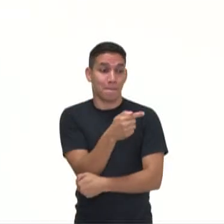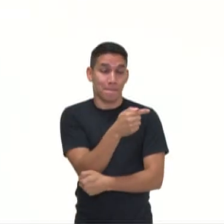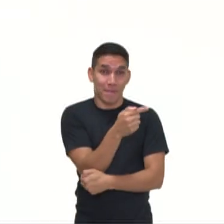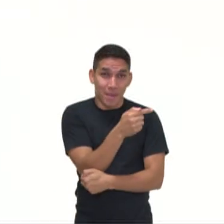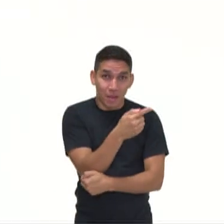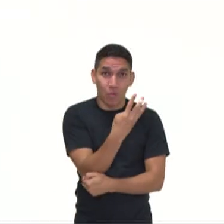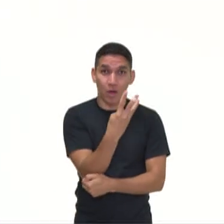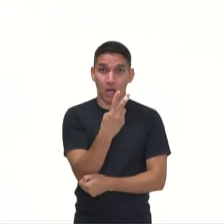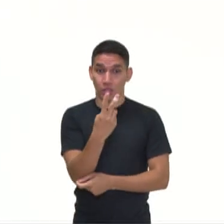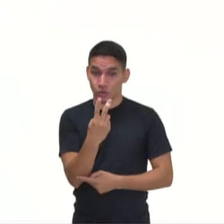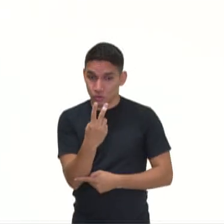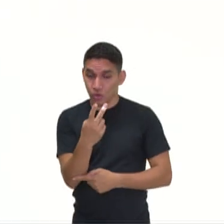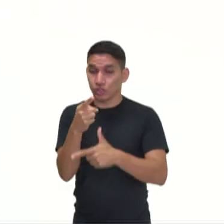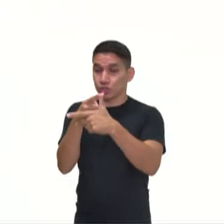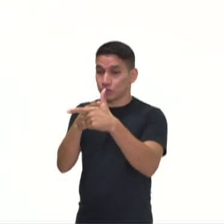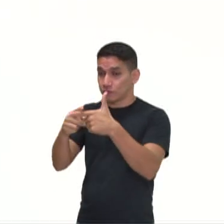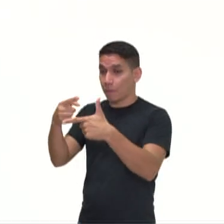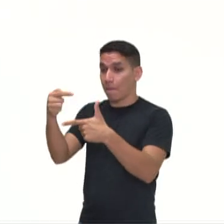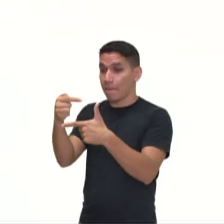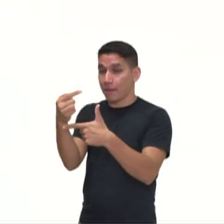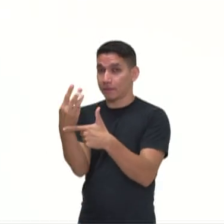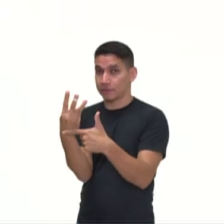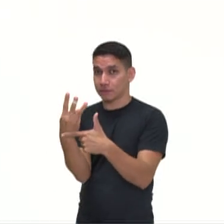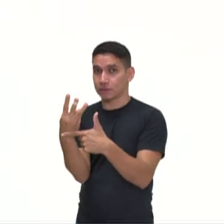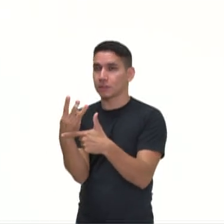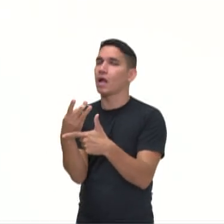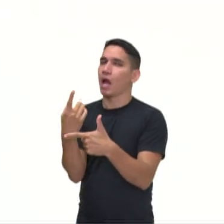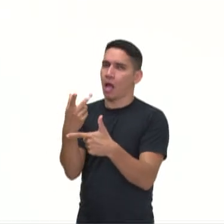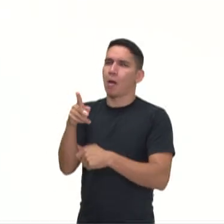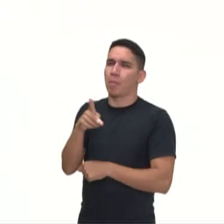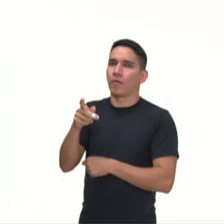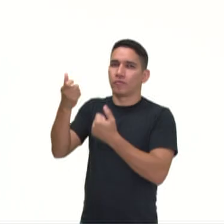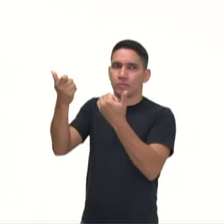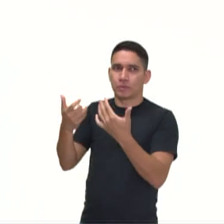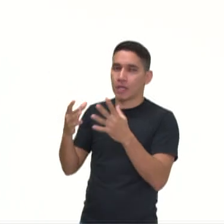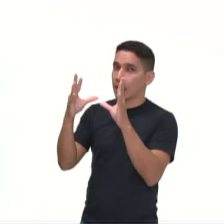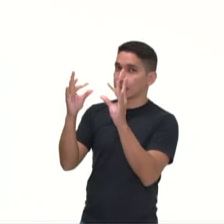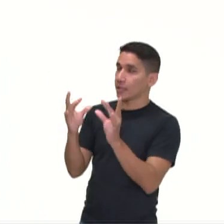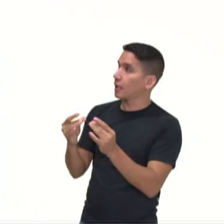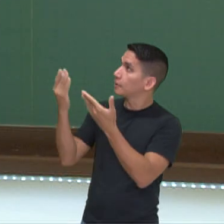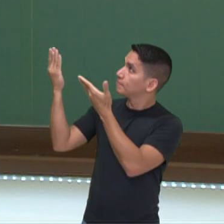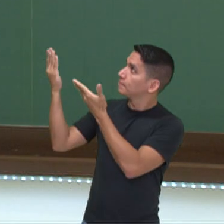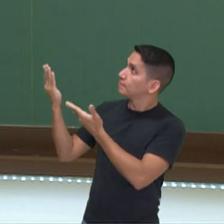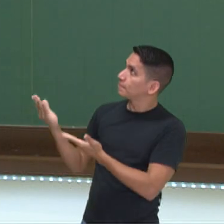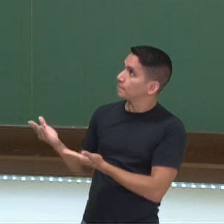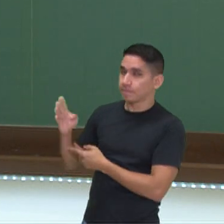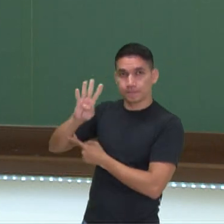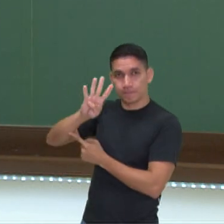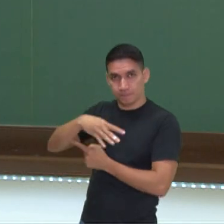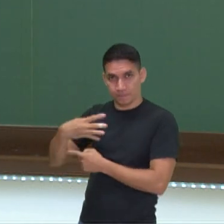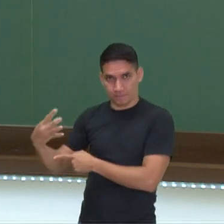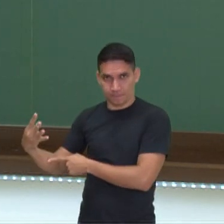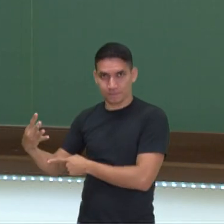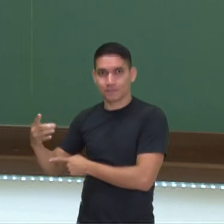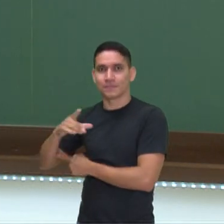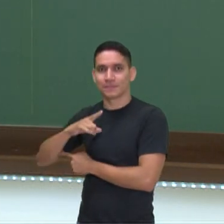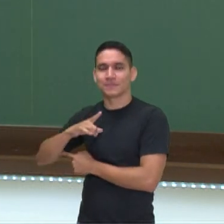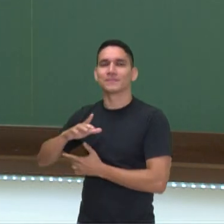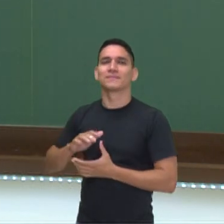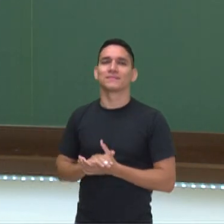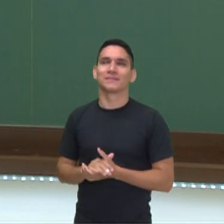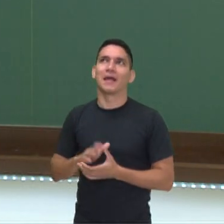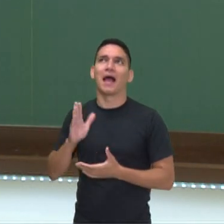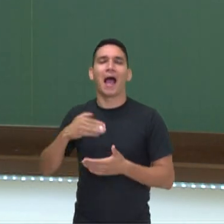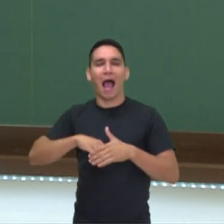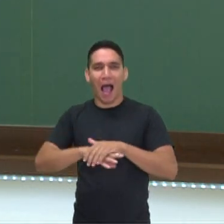42 / menos três Olha lá professora colocou a divisão aqui no quadro aqui na TV né